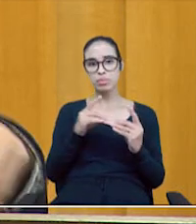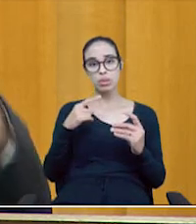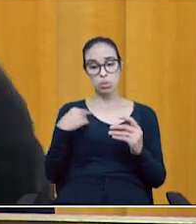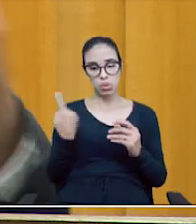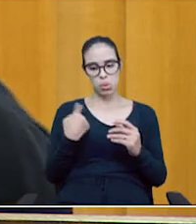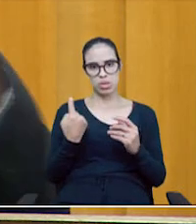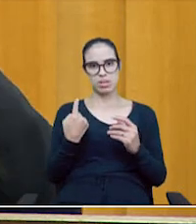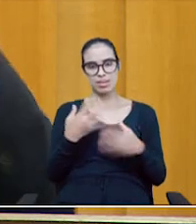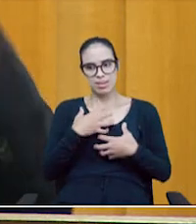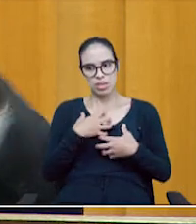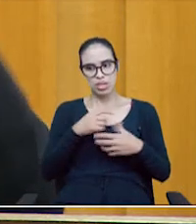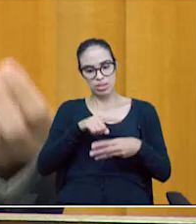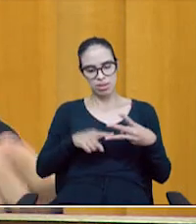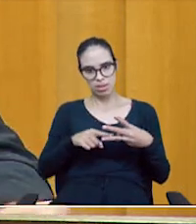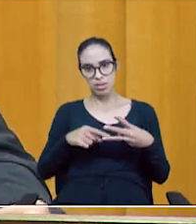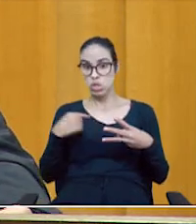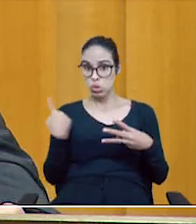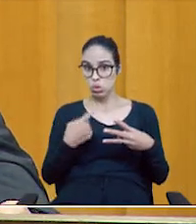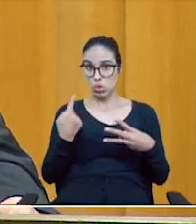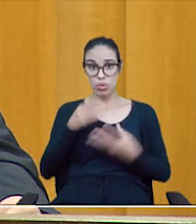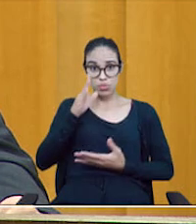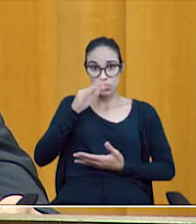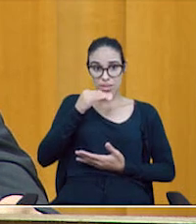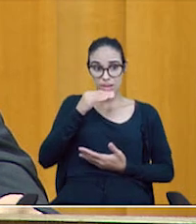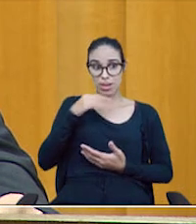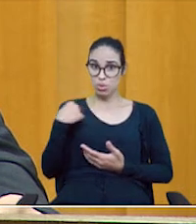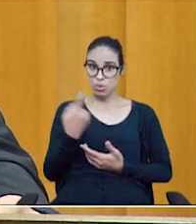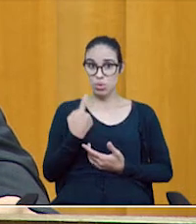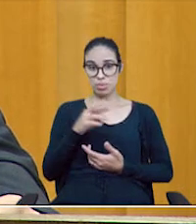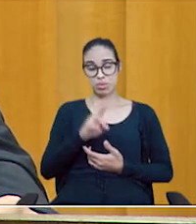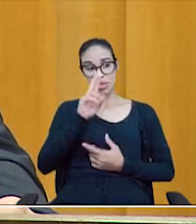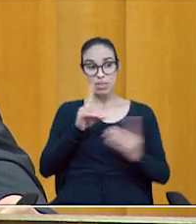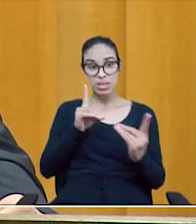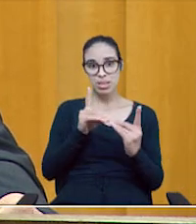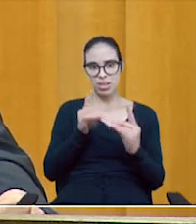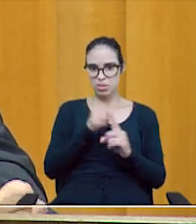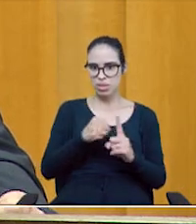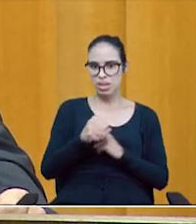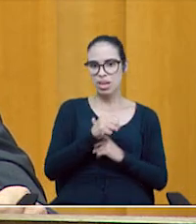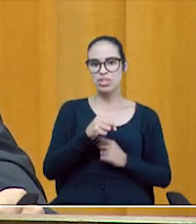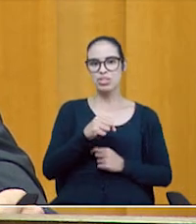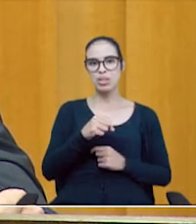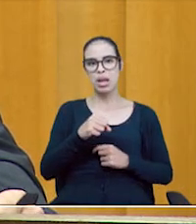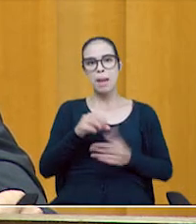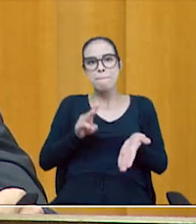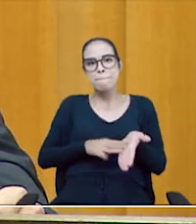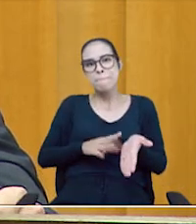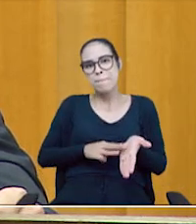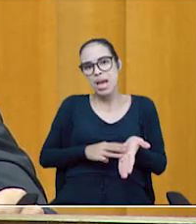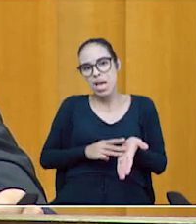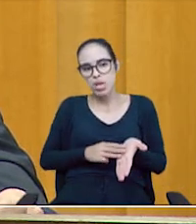Nós, como sujeitos trabalhadores que prestamos a justiça, magistrados e servidores, os nossos métodos e processos de trabalho